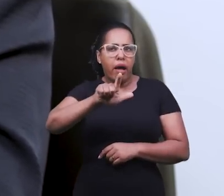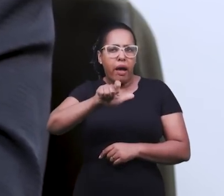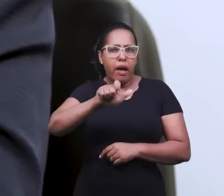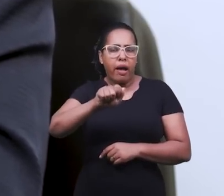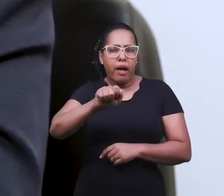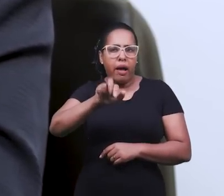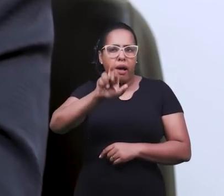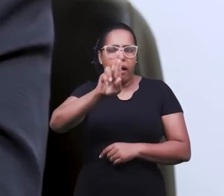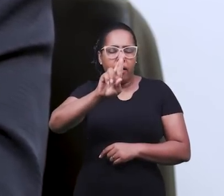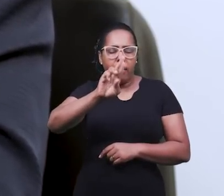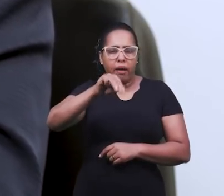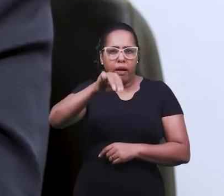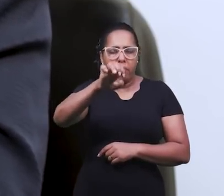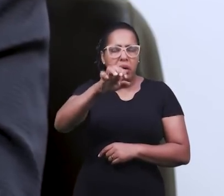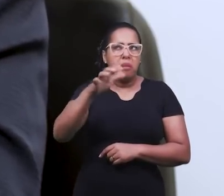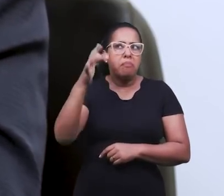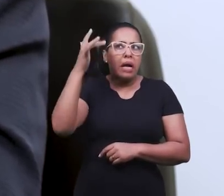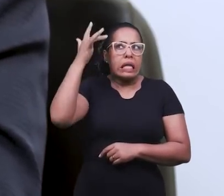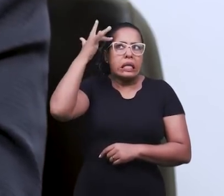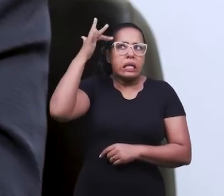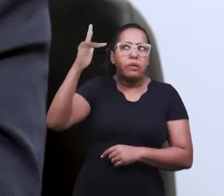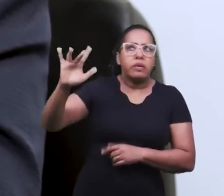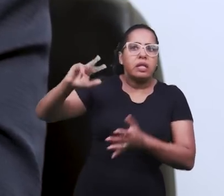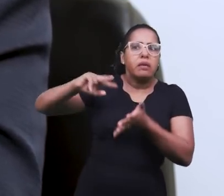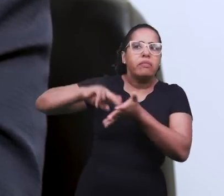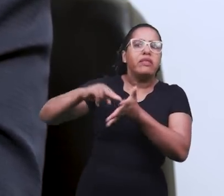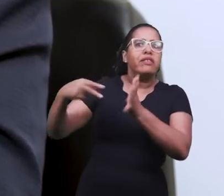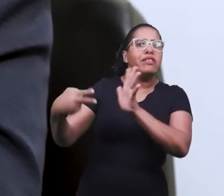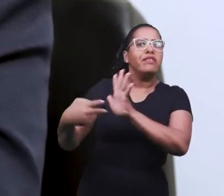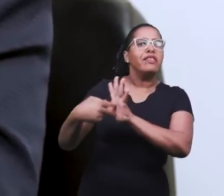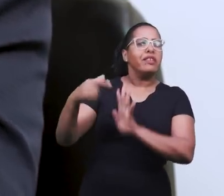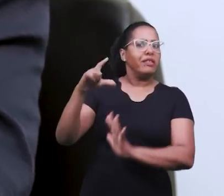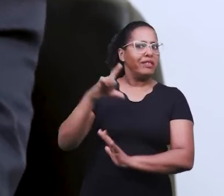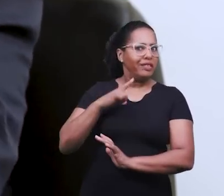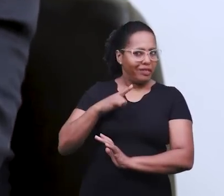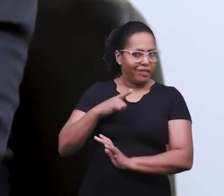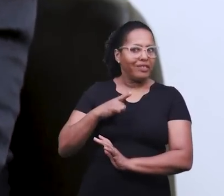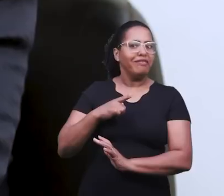que tem esse nome, tem essa característica, mas o